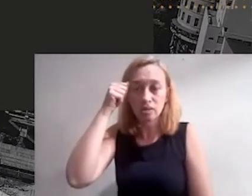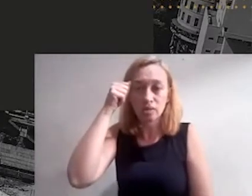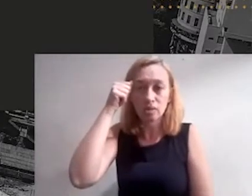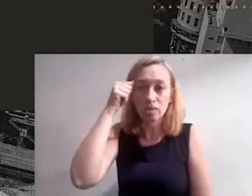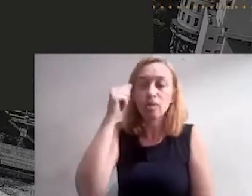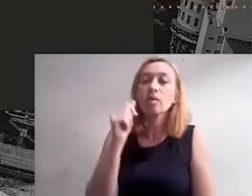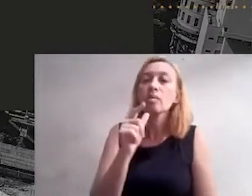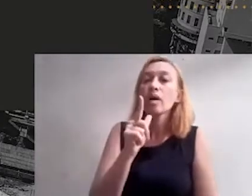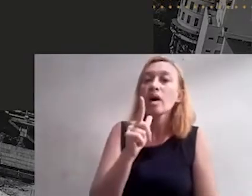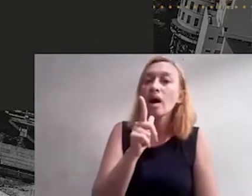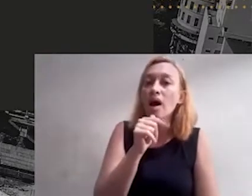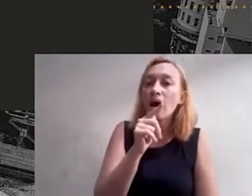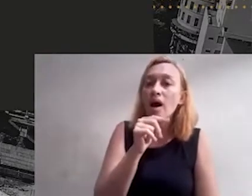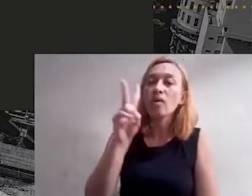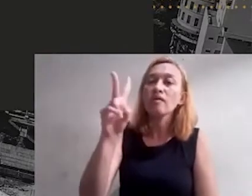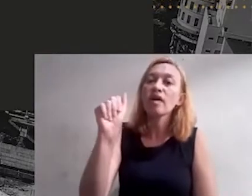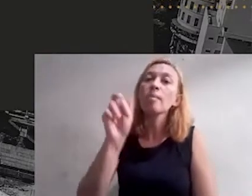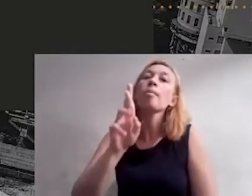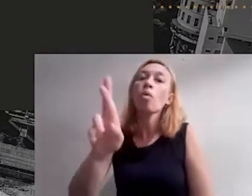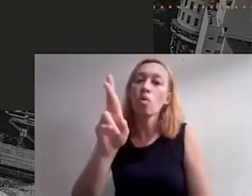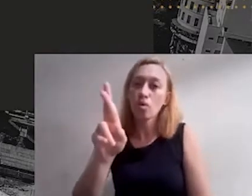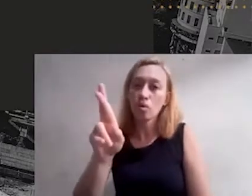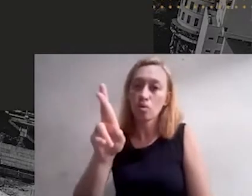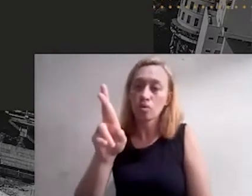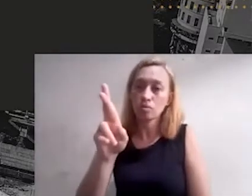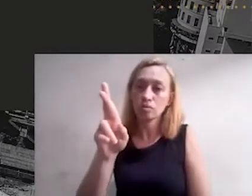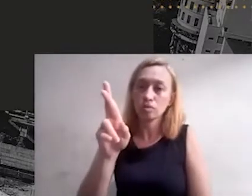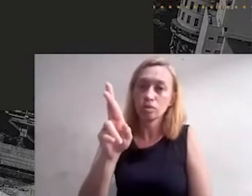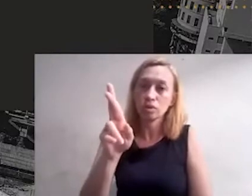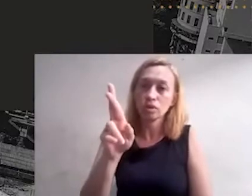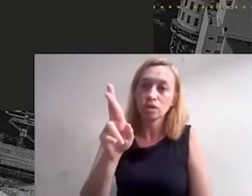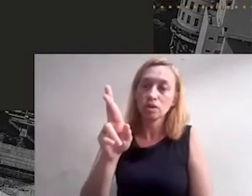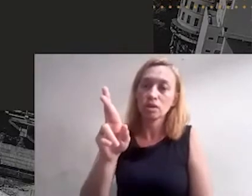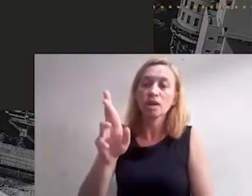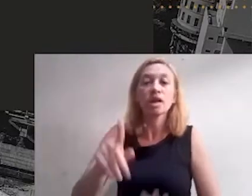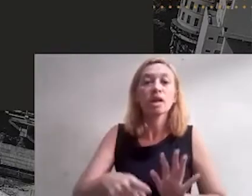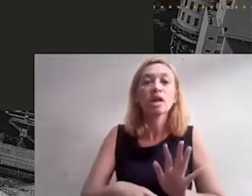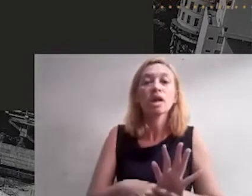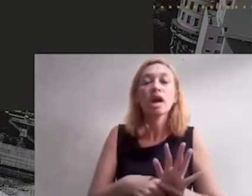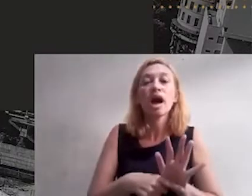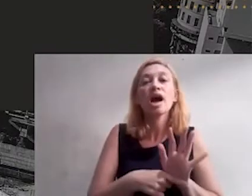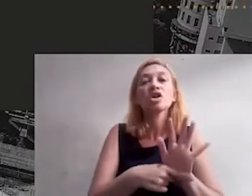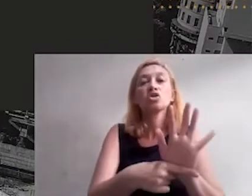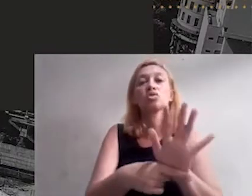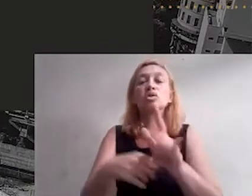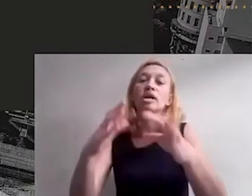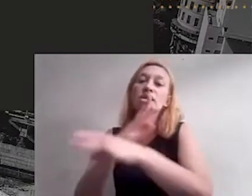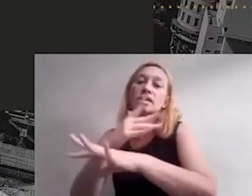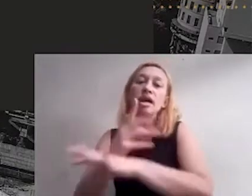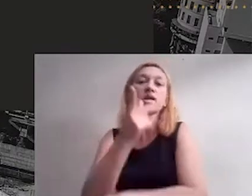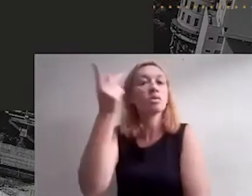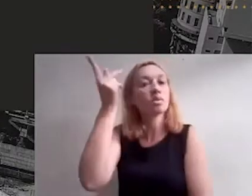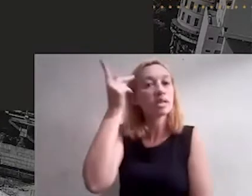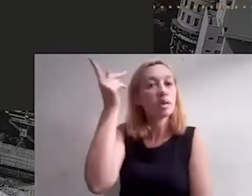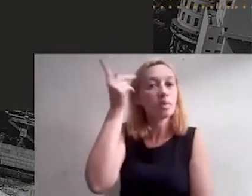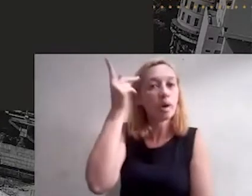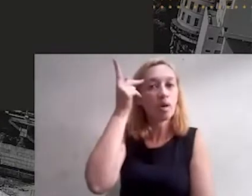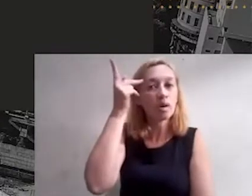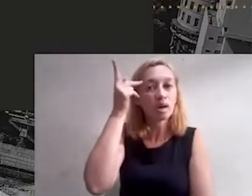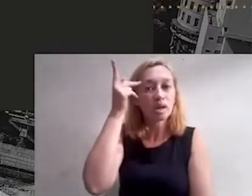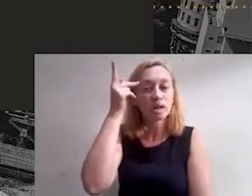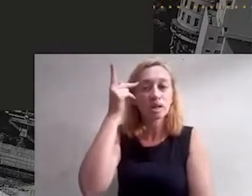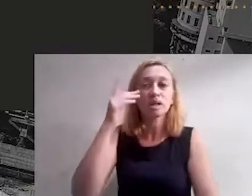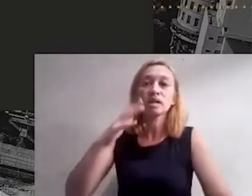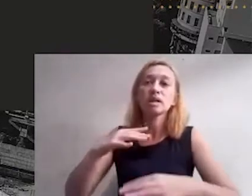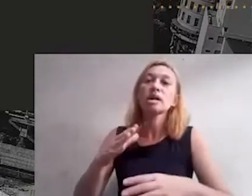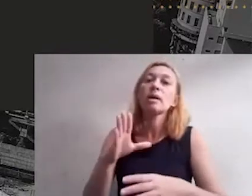chuva, que abastece as cidades como São Paulo, quer dizer, não é a cidade de São Paulo, é a bacia